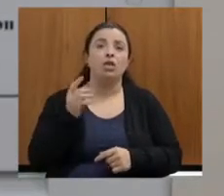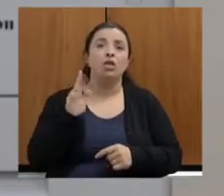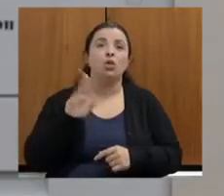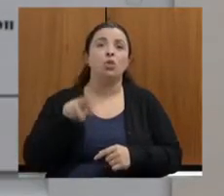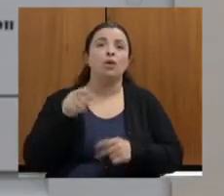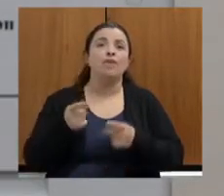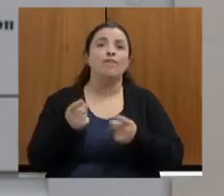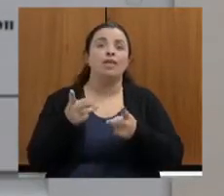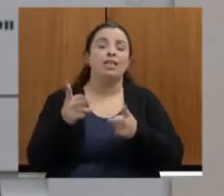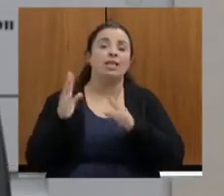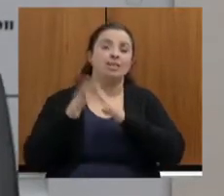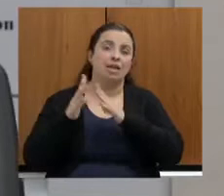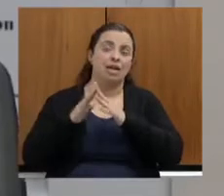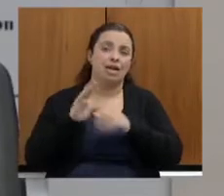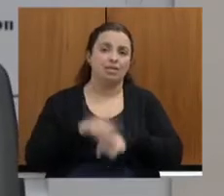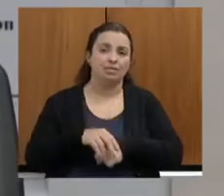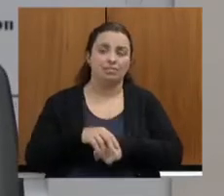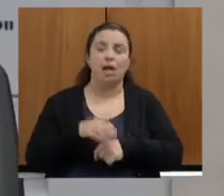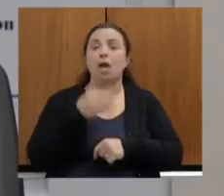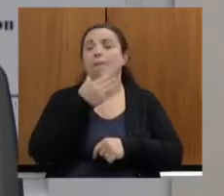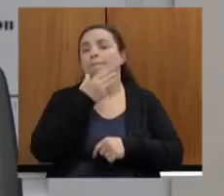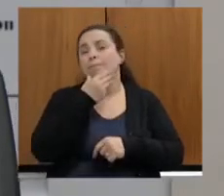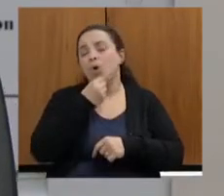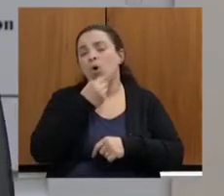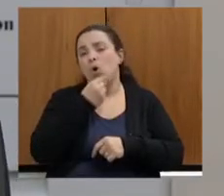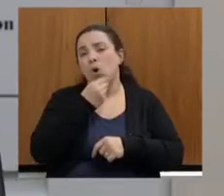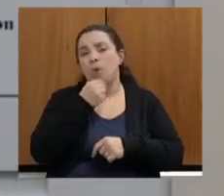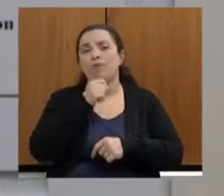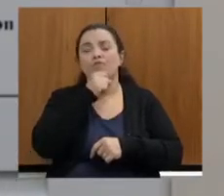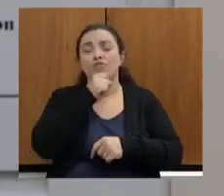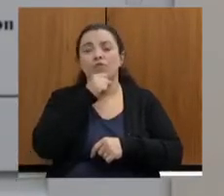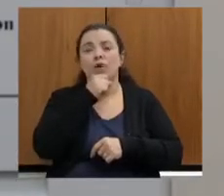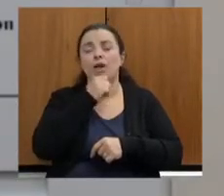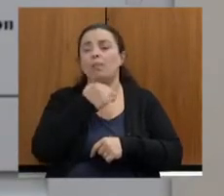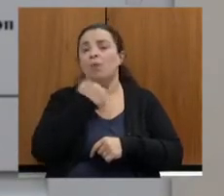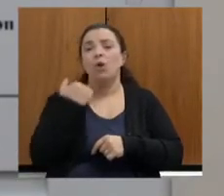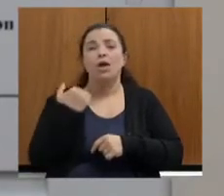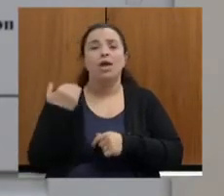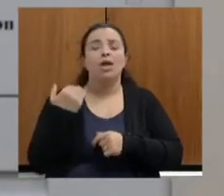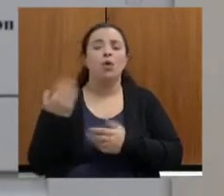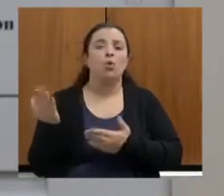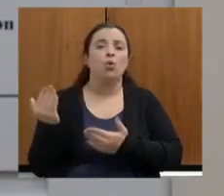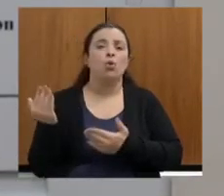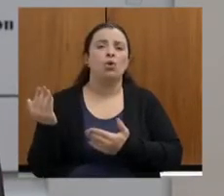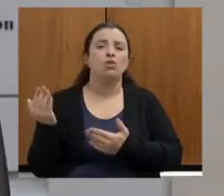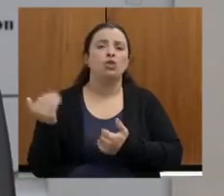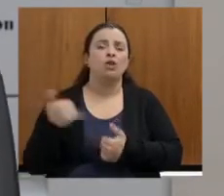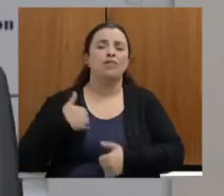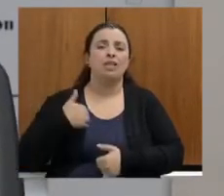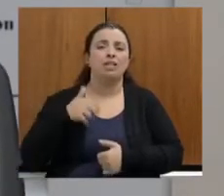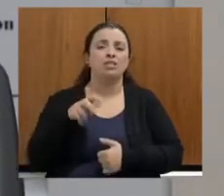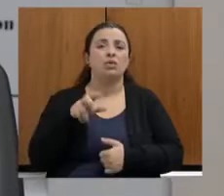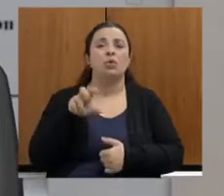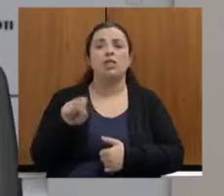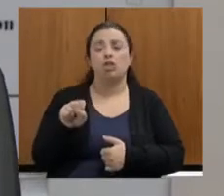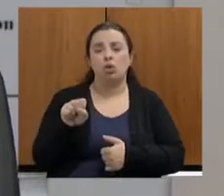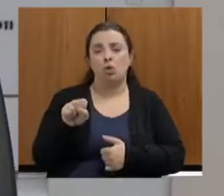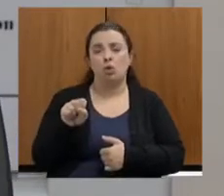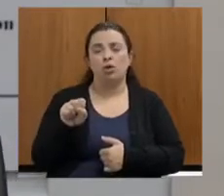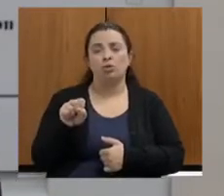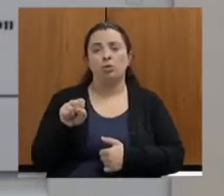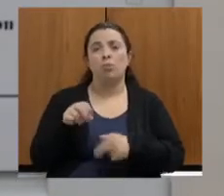morreu muito novo com câncer na cabeça com 50 anos então a propriedade foi preservada Alguns irmãos